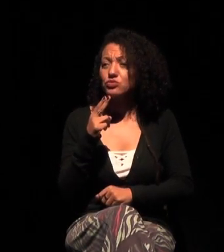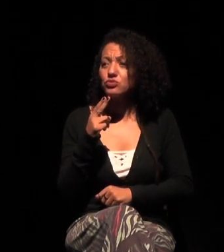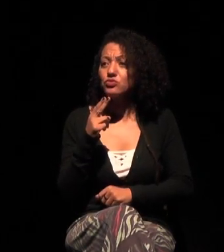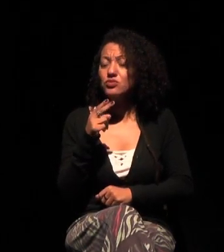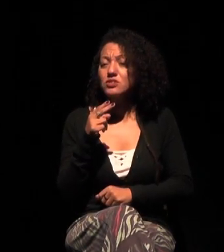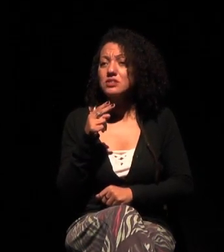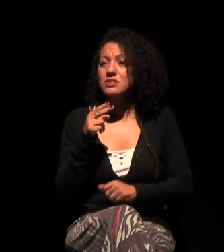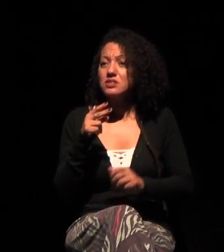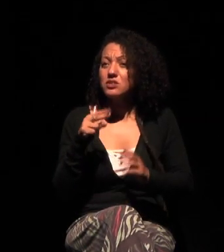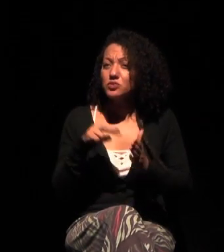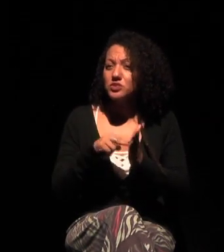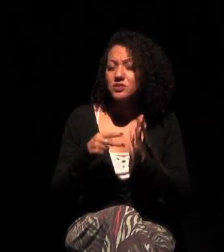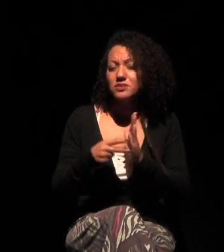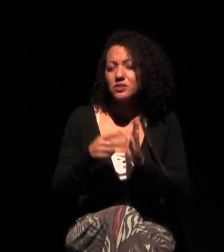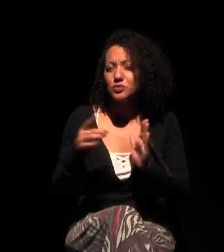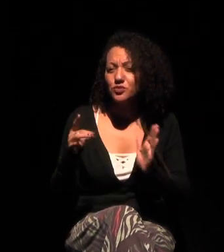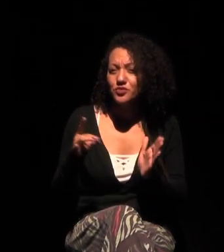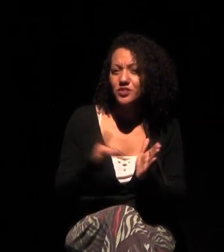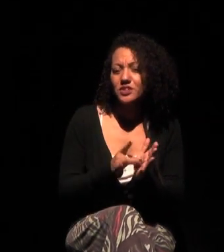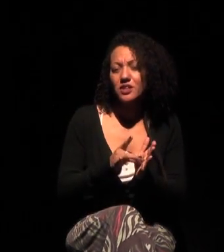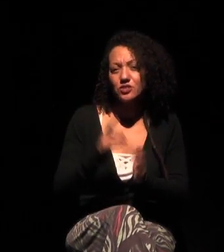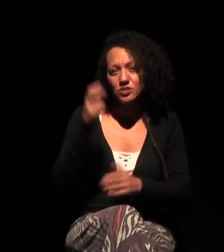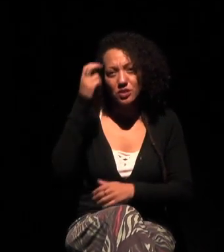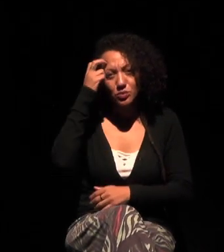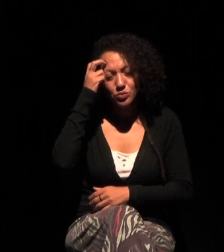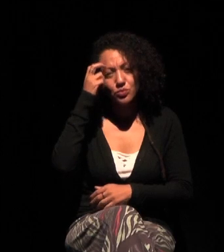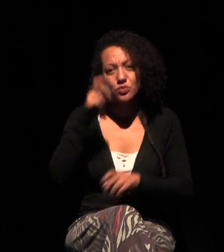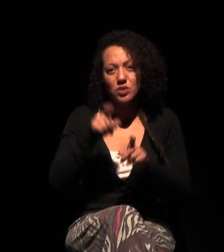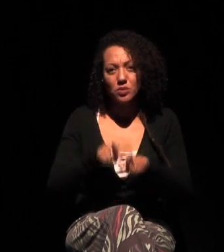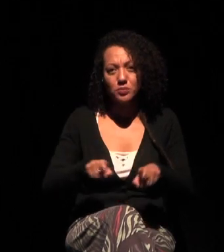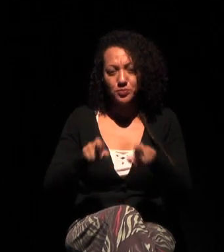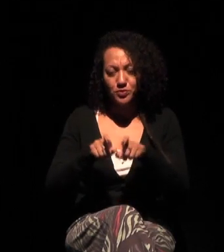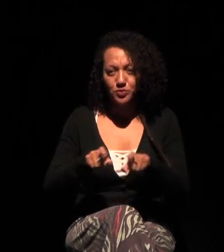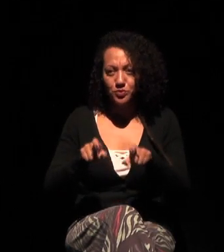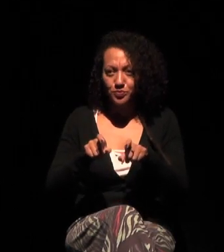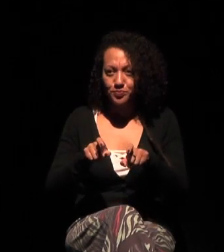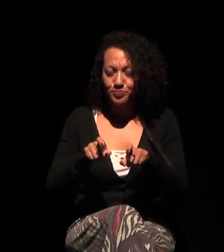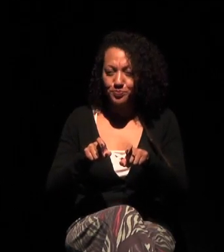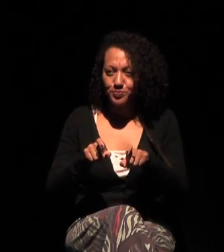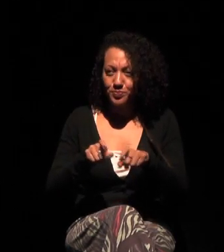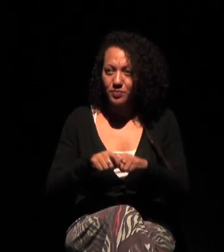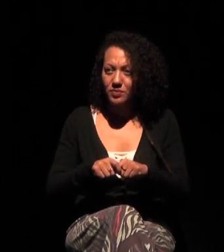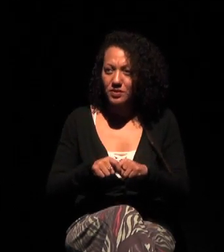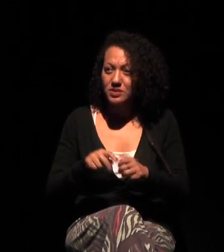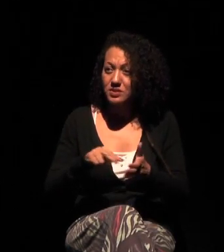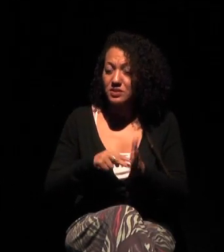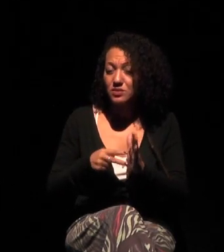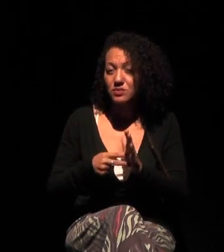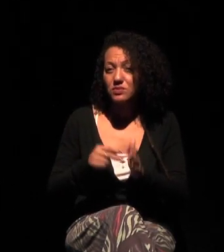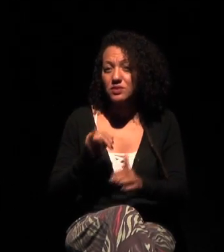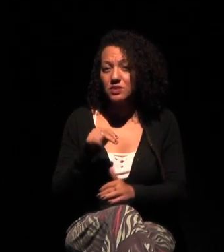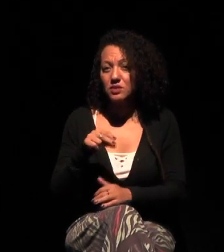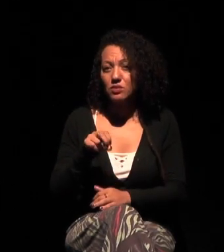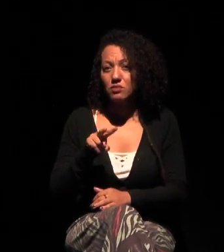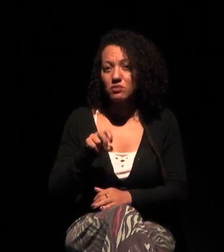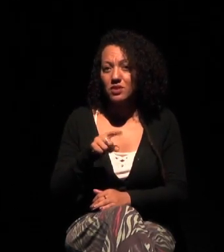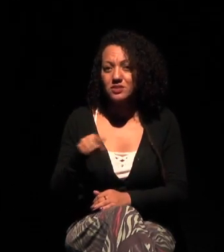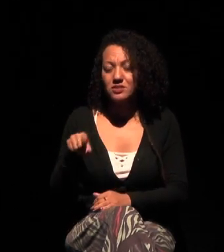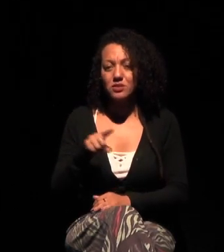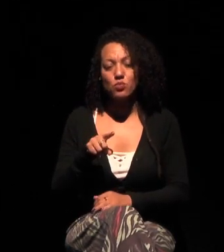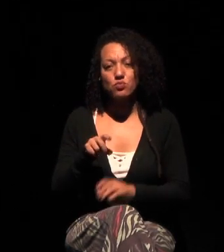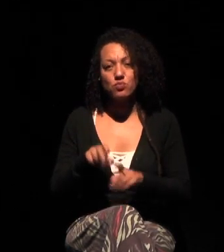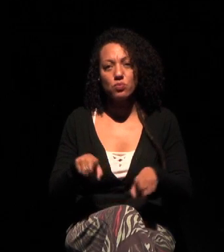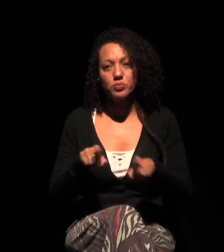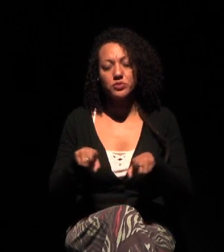significados é da cultura com o computacional uma das verdadeiras inovações que a cultura computacional pode fazer